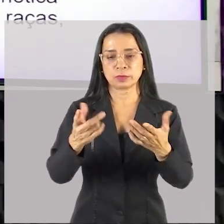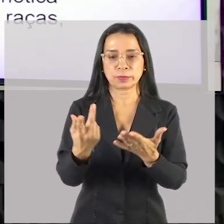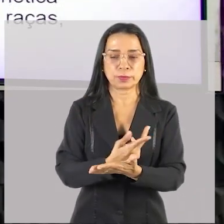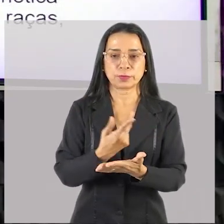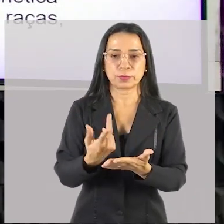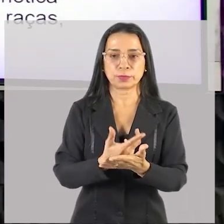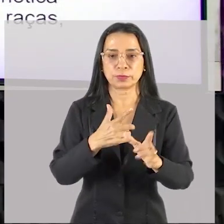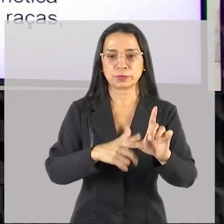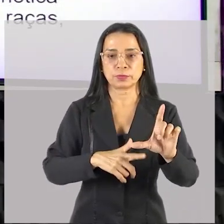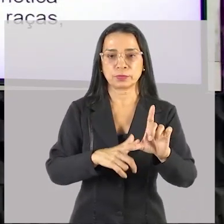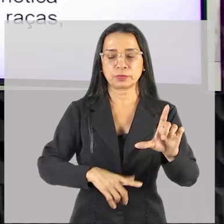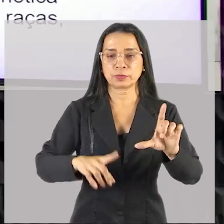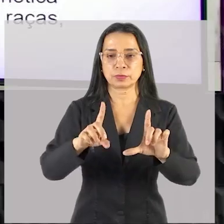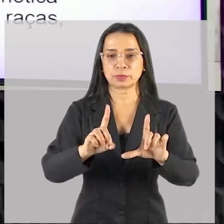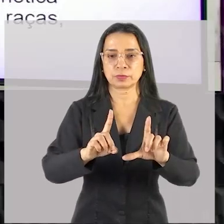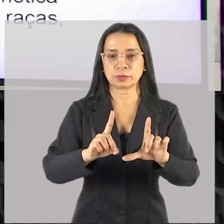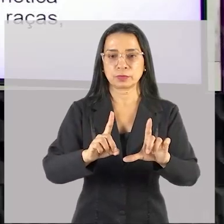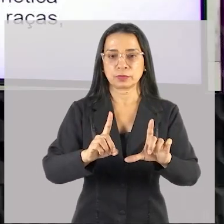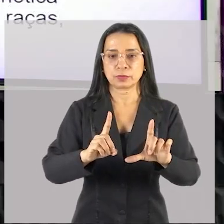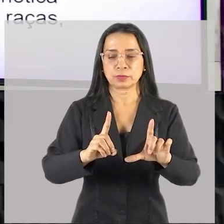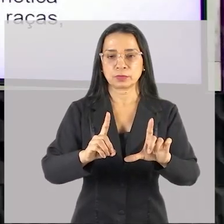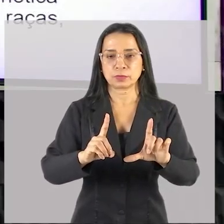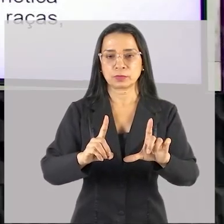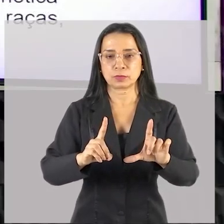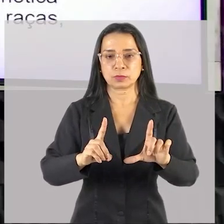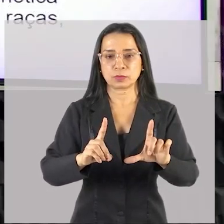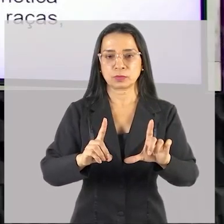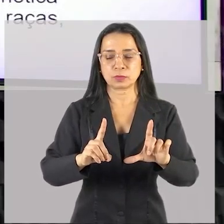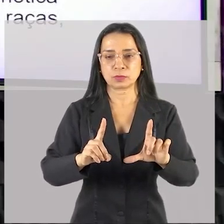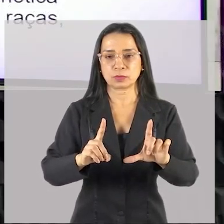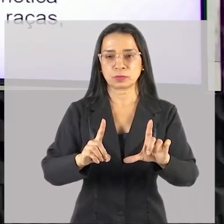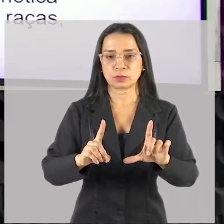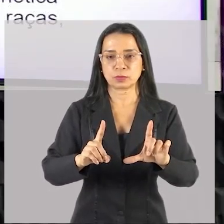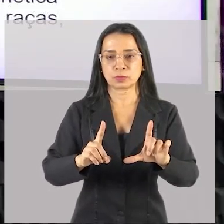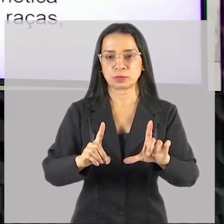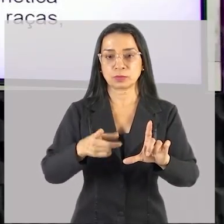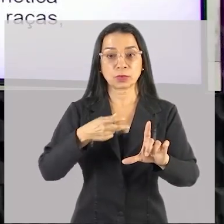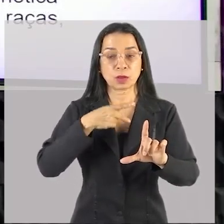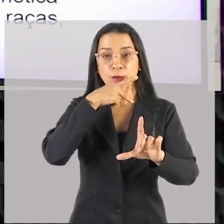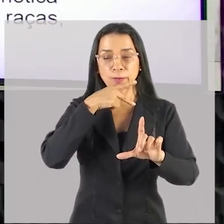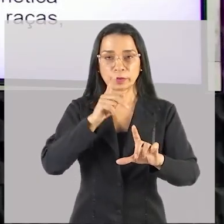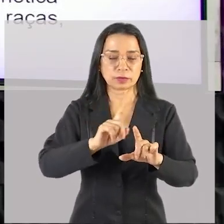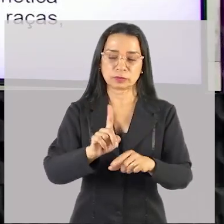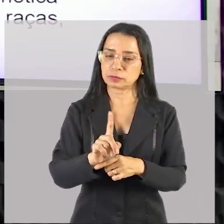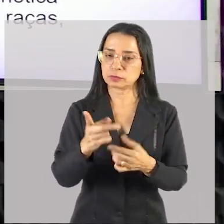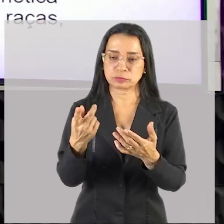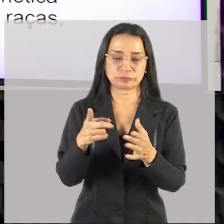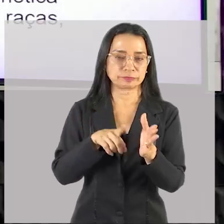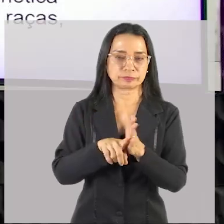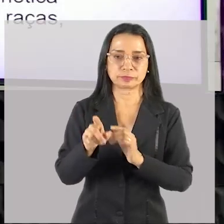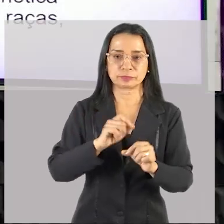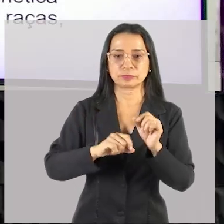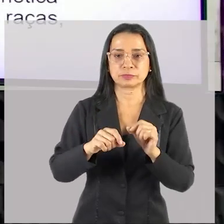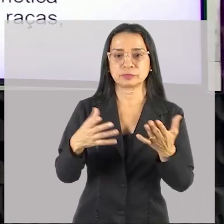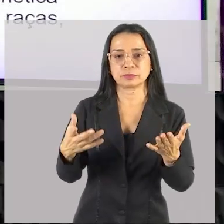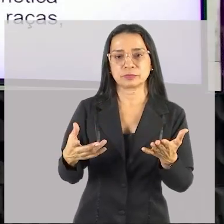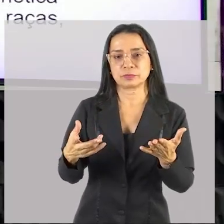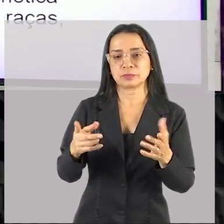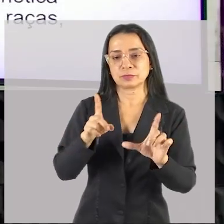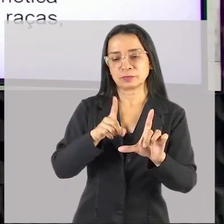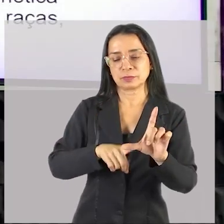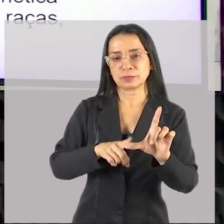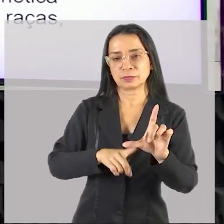né, ignora a liberdade por entenderem que essa é um desejo só de raças inferiores.